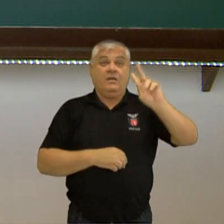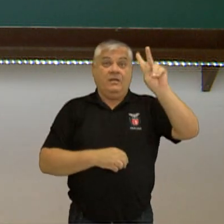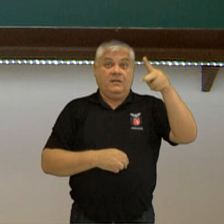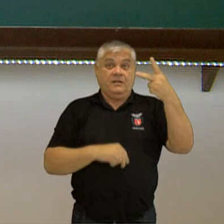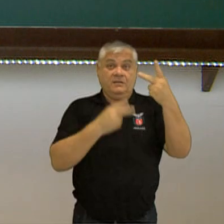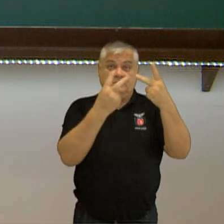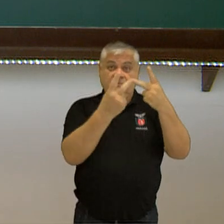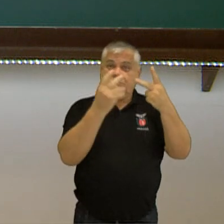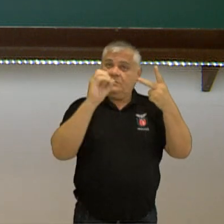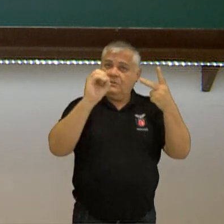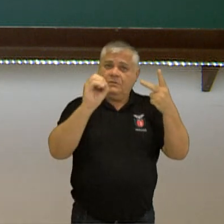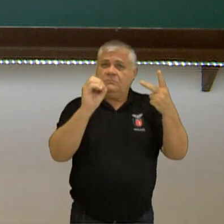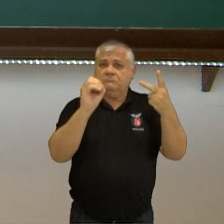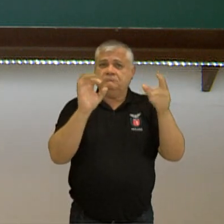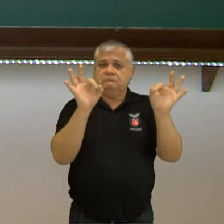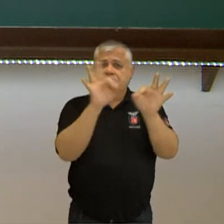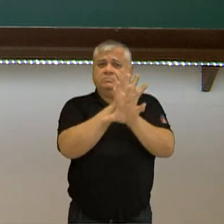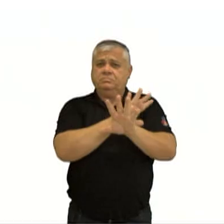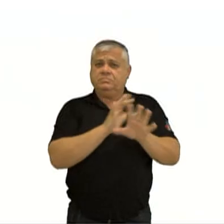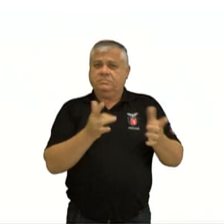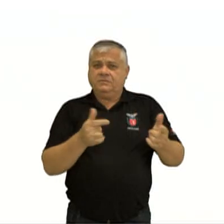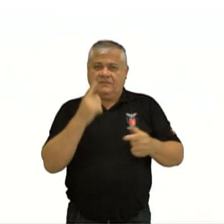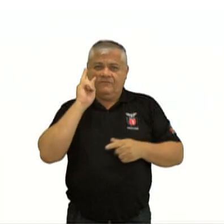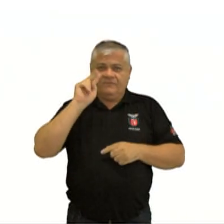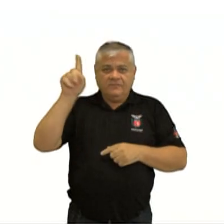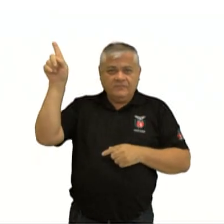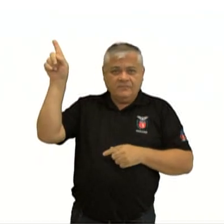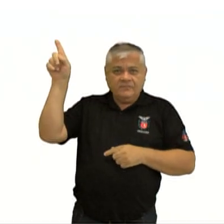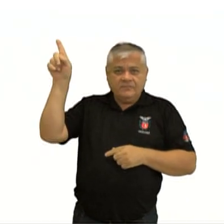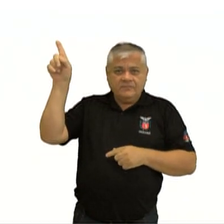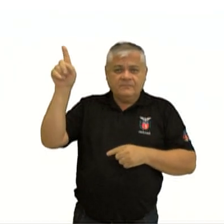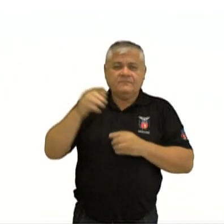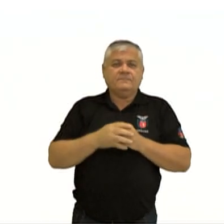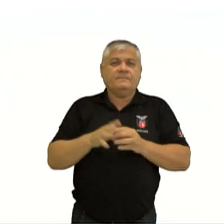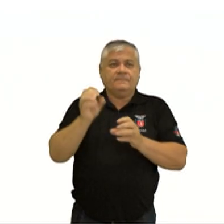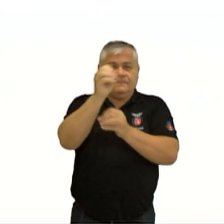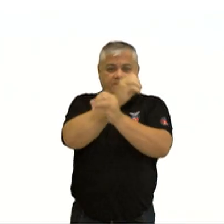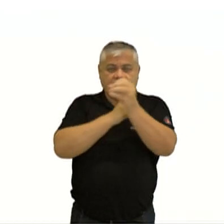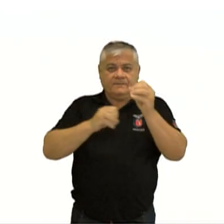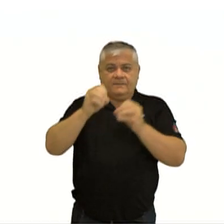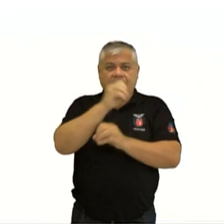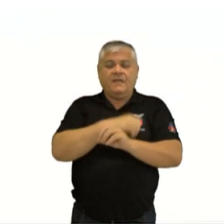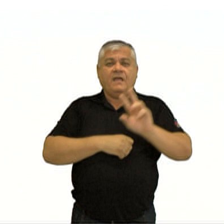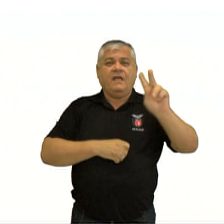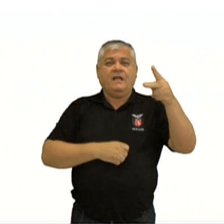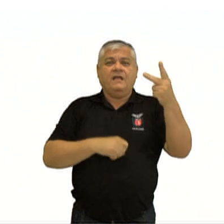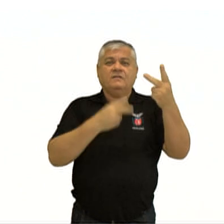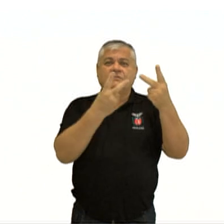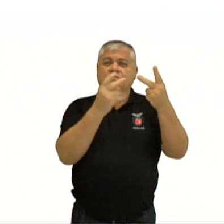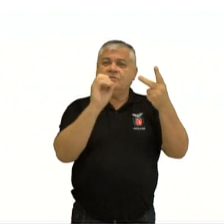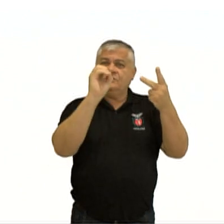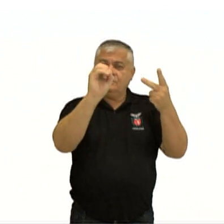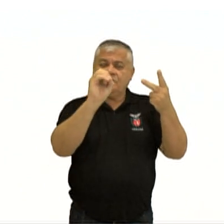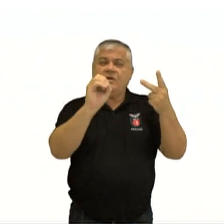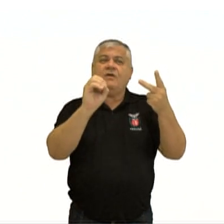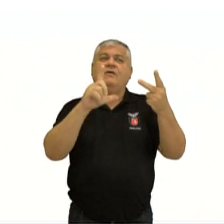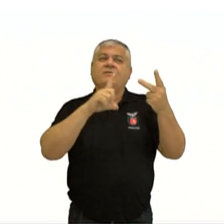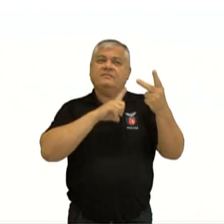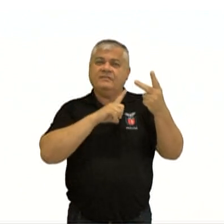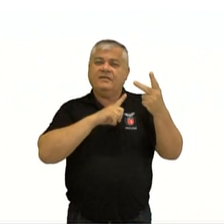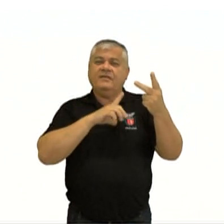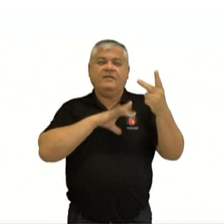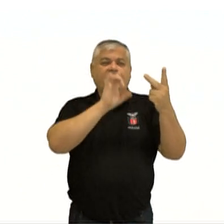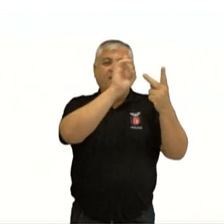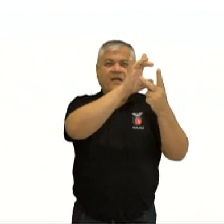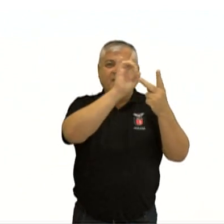seja, H2O. Como vocês estão vendo aqui, molécula H2O, formado por 2 átomos de hidrogênio, cada um com